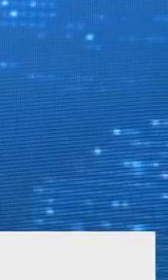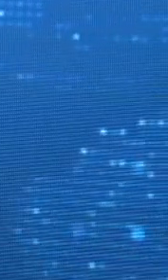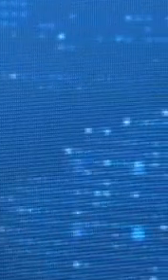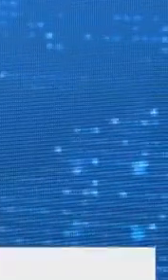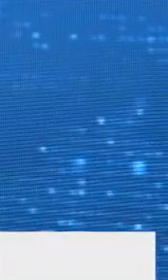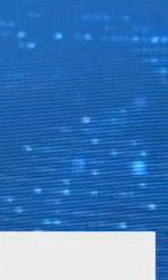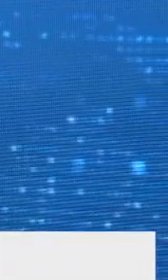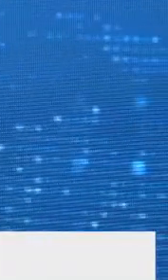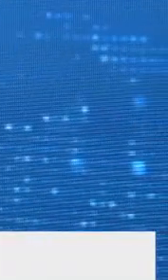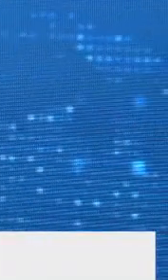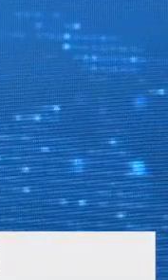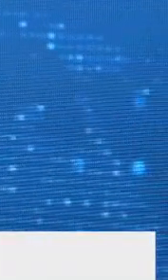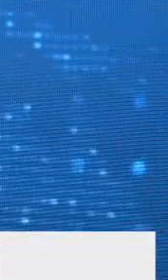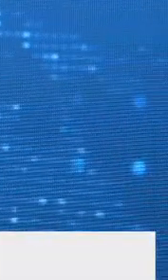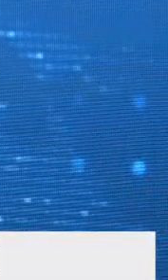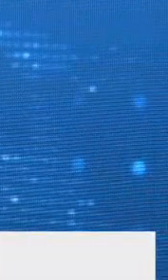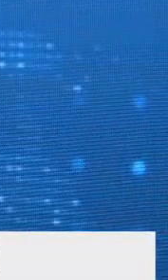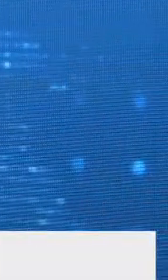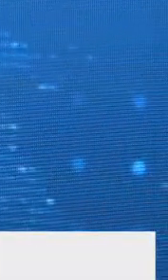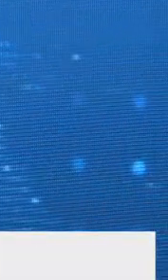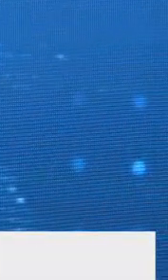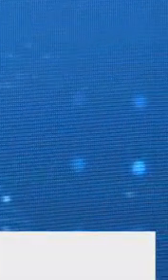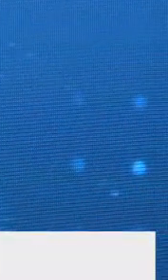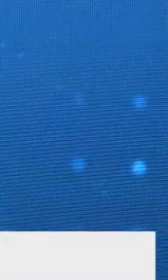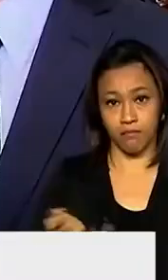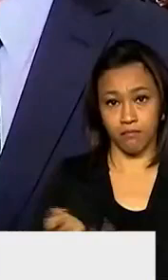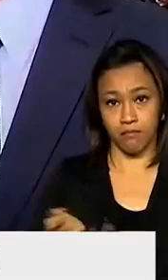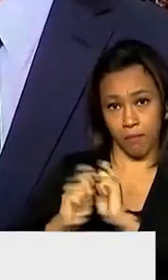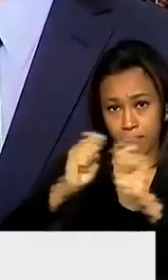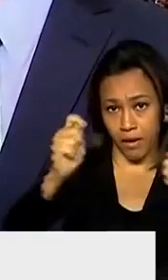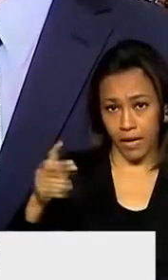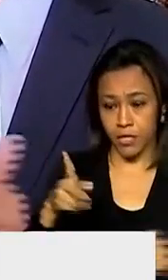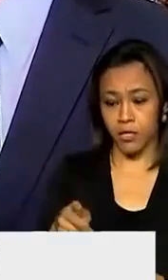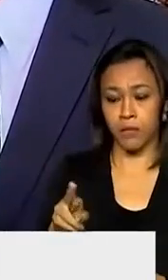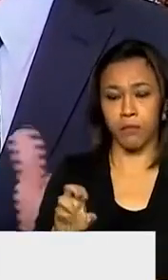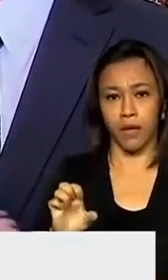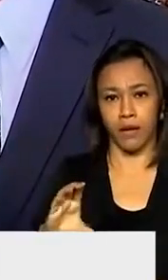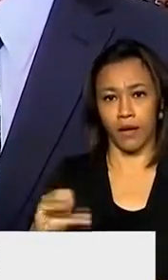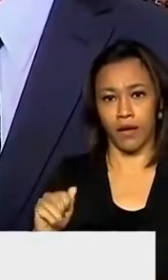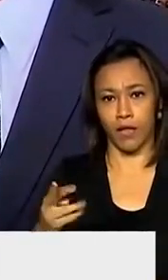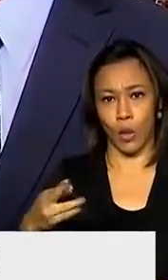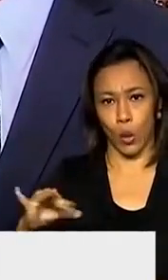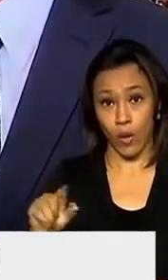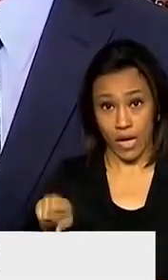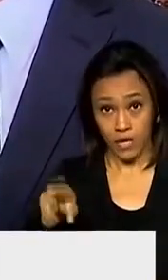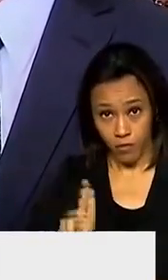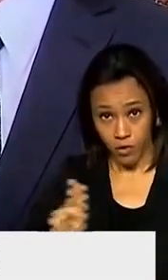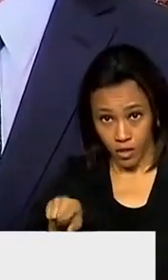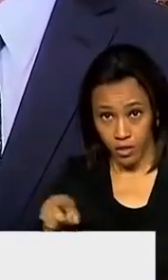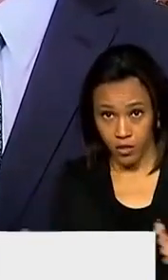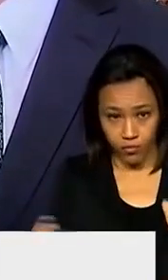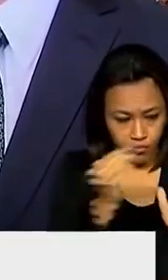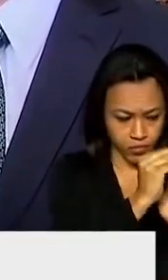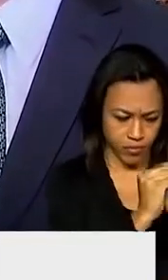Senadores articulam desidratar a PEC emergencial e só aprovar a volta do auxílio. O acordo deve prevalecer mesmo que o senador